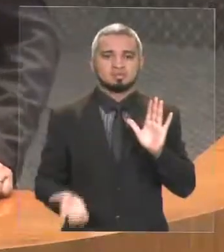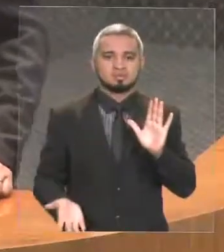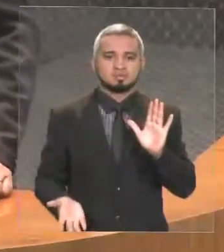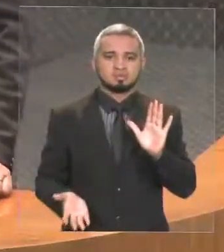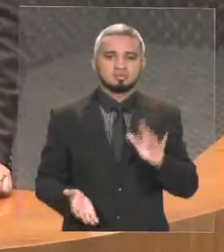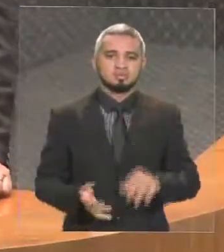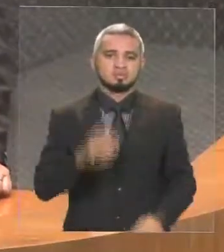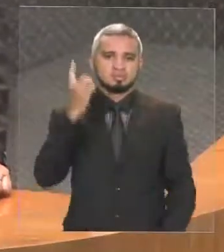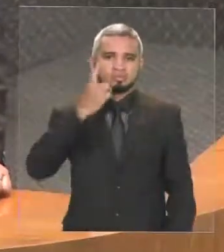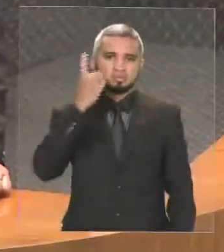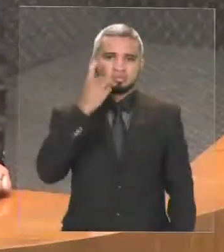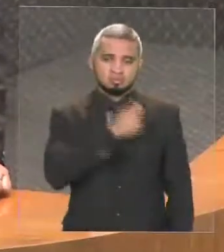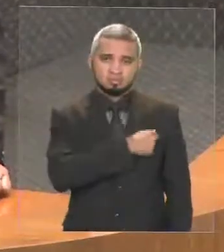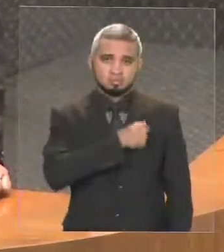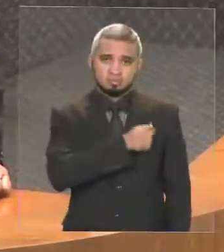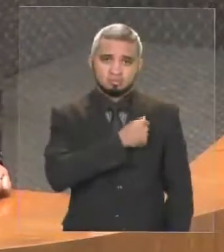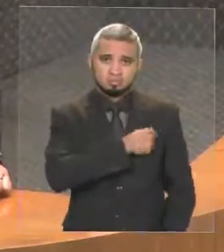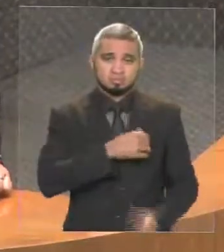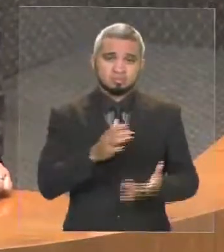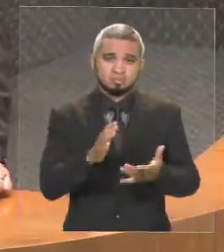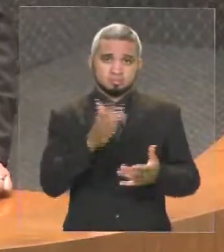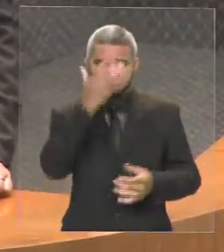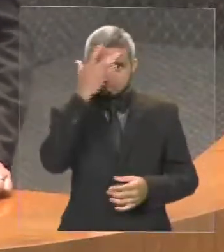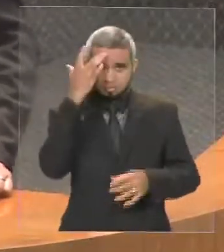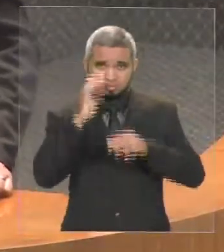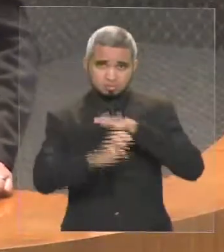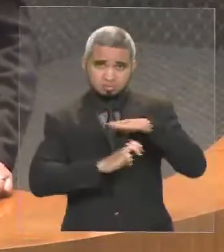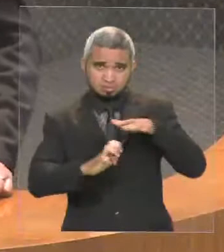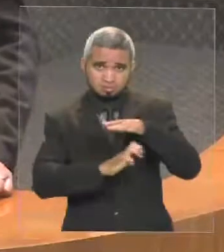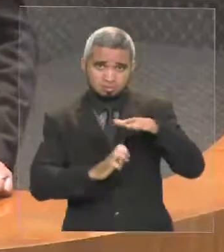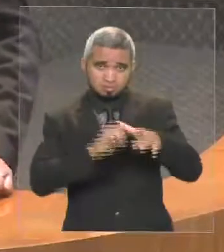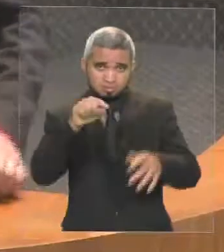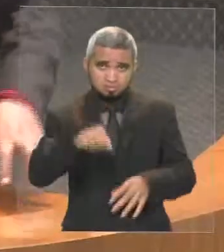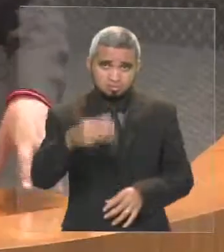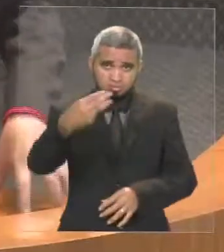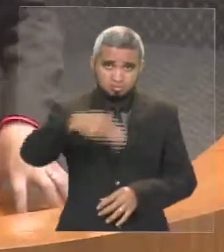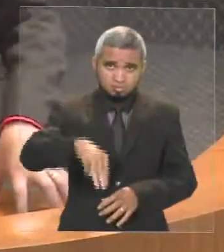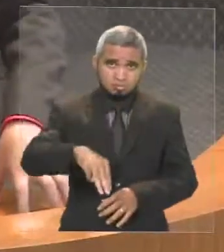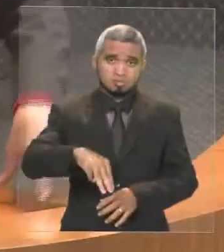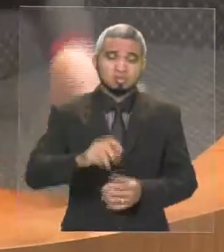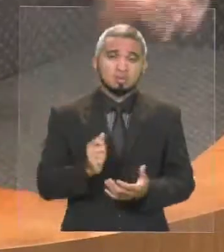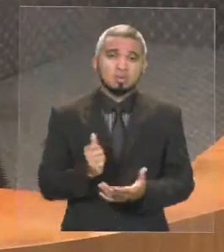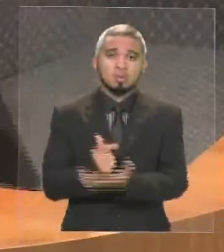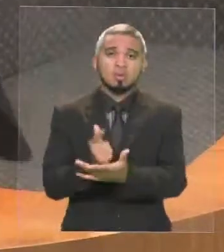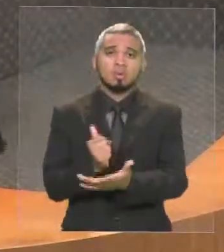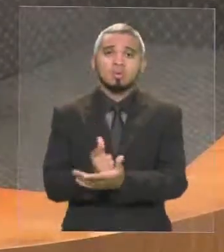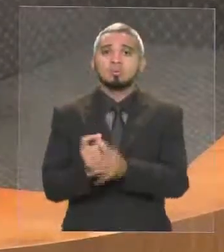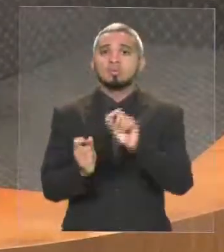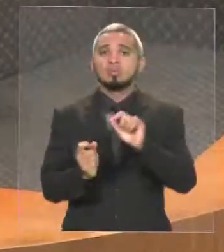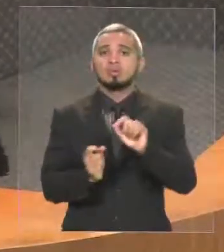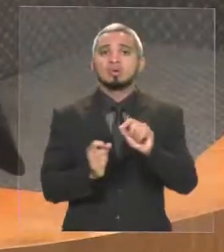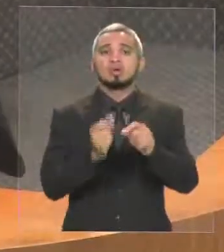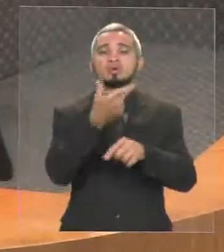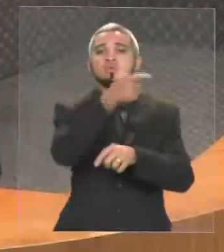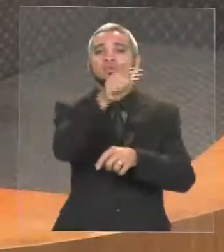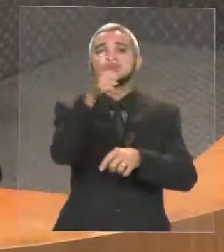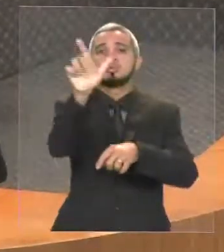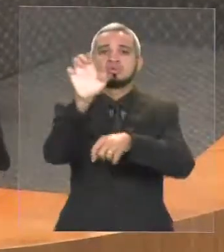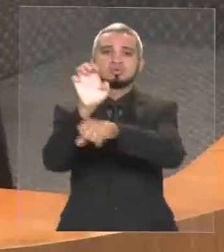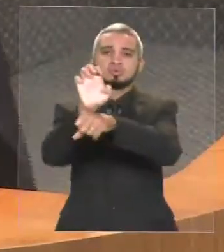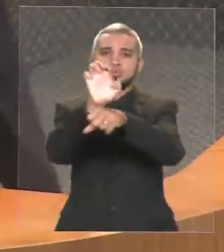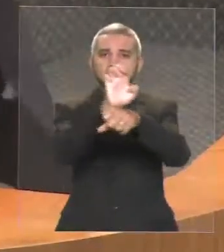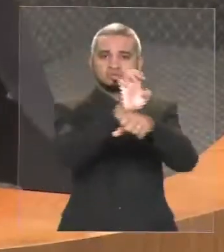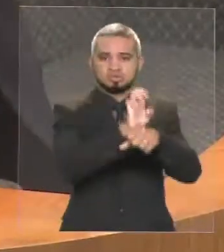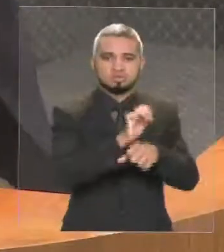atacadistas do Maranhão compram em grande parte de centros de distribuição de outros estados,